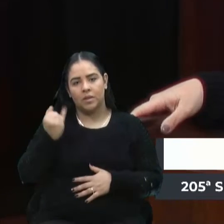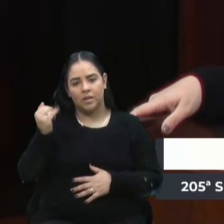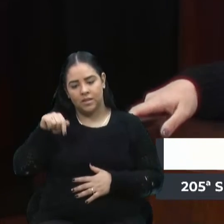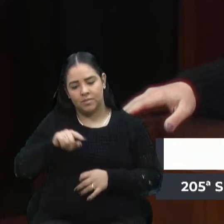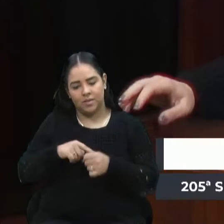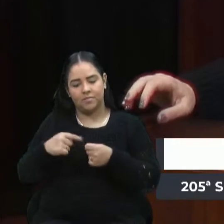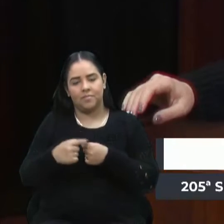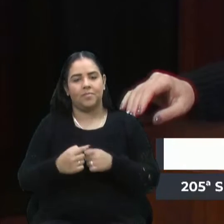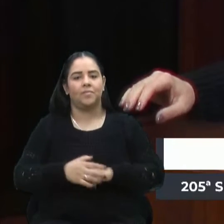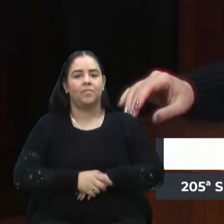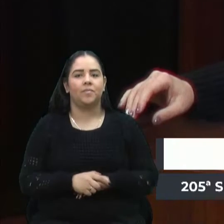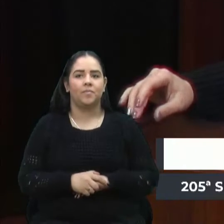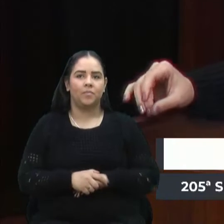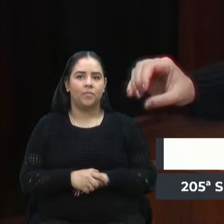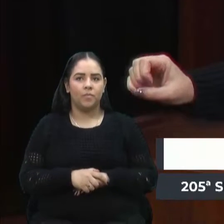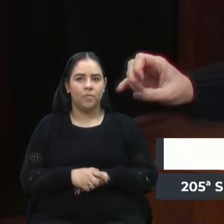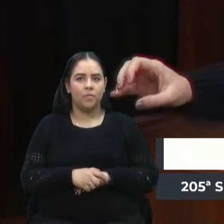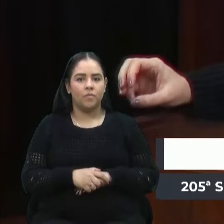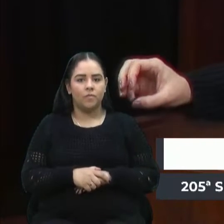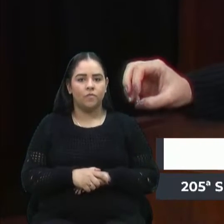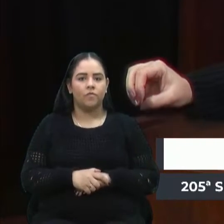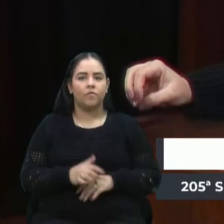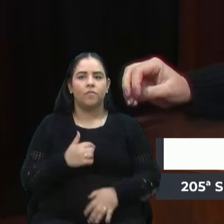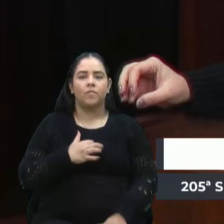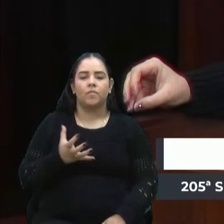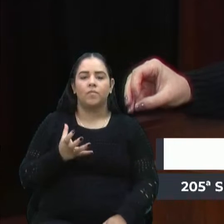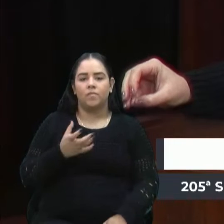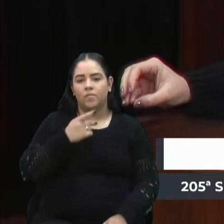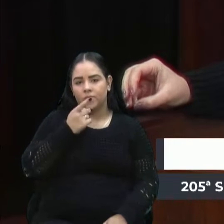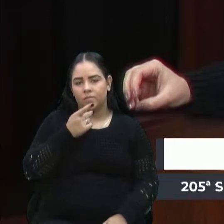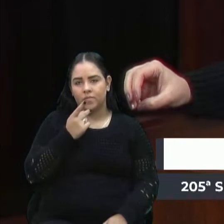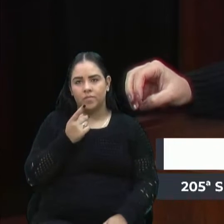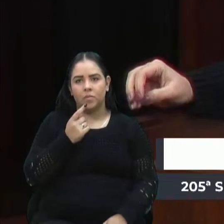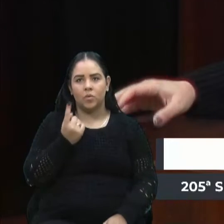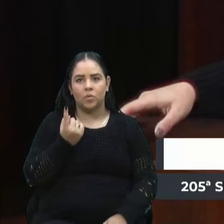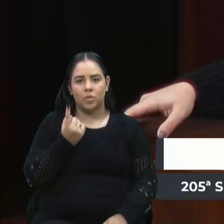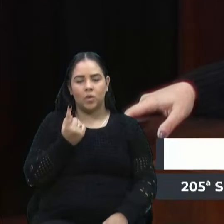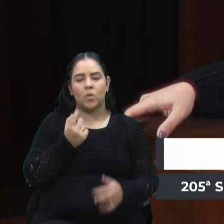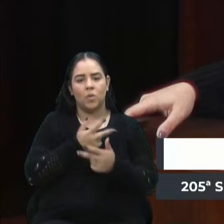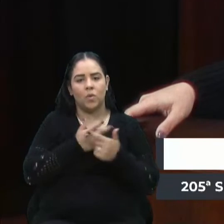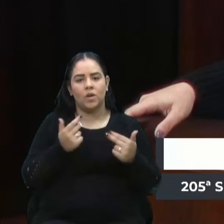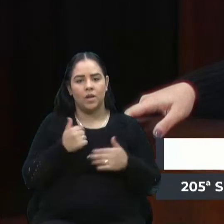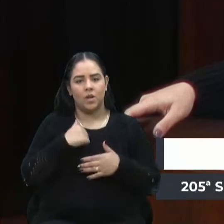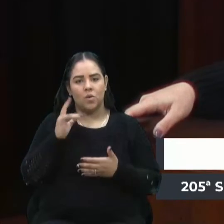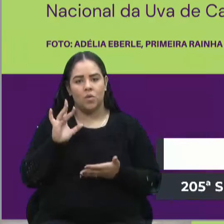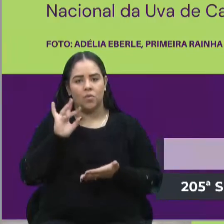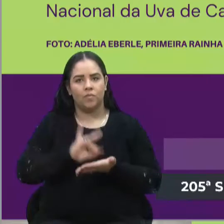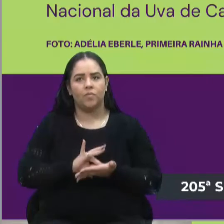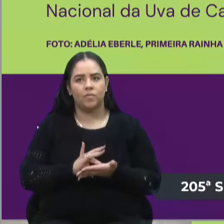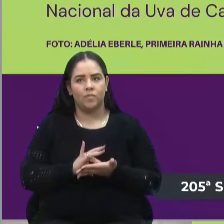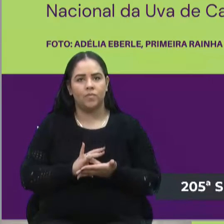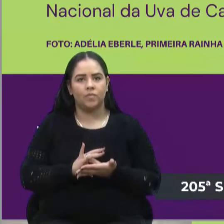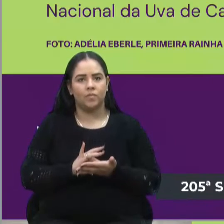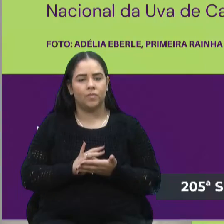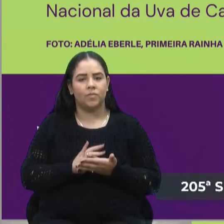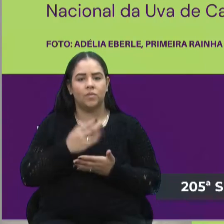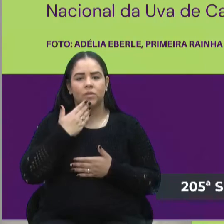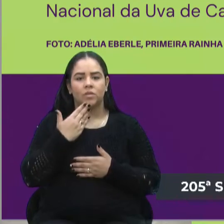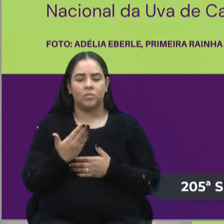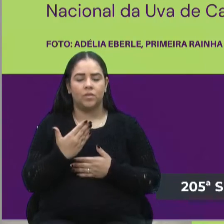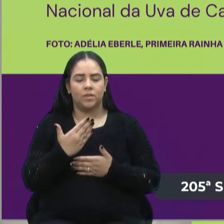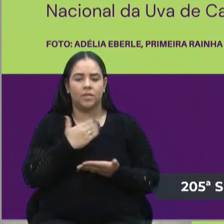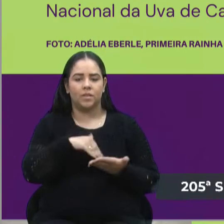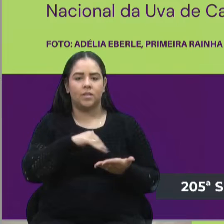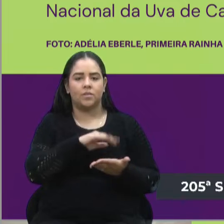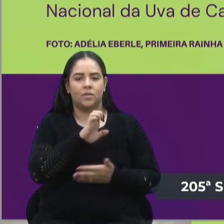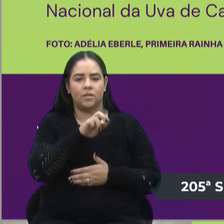cidade. Eu quero falar de uma indicação que eu oficializei para o secretário Enio, e a gente